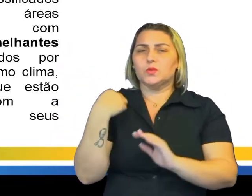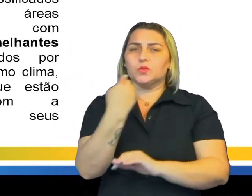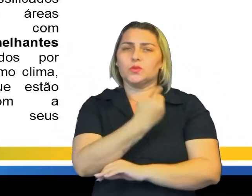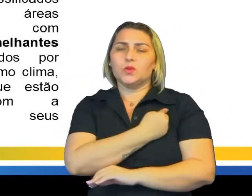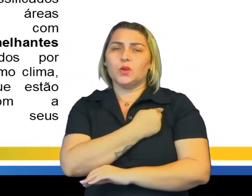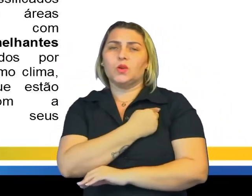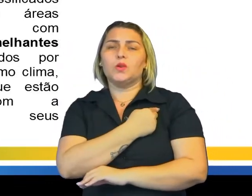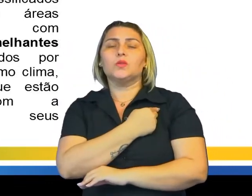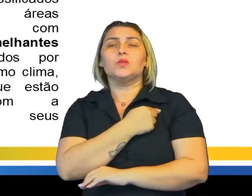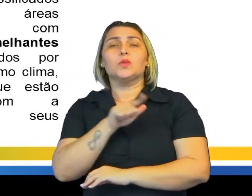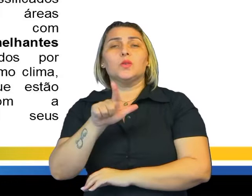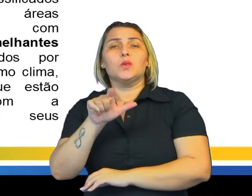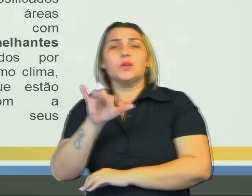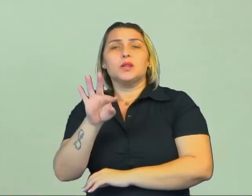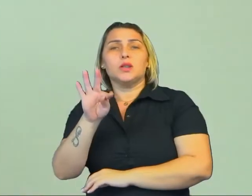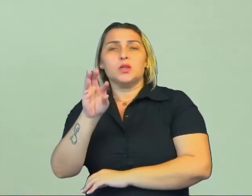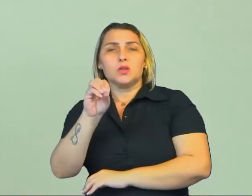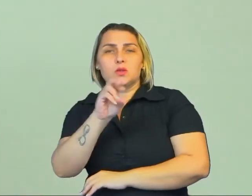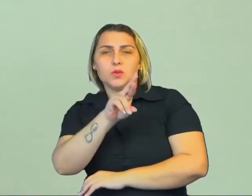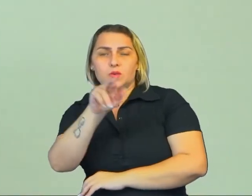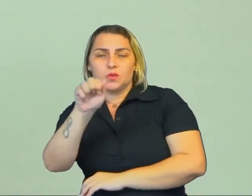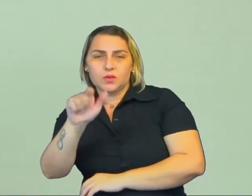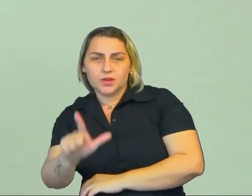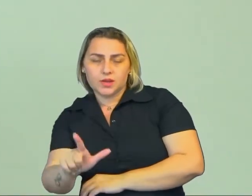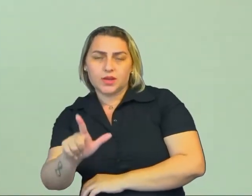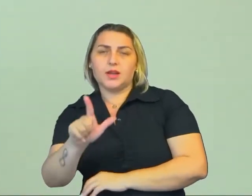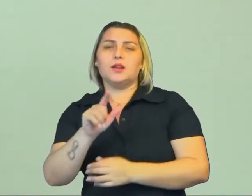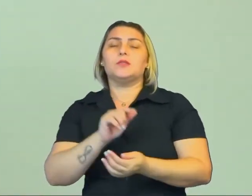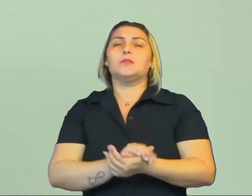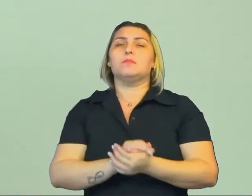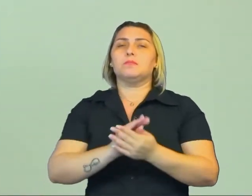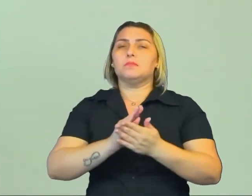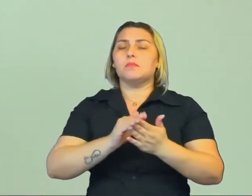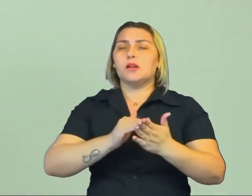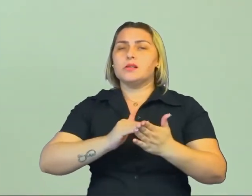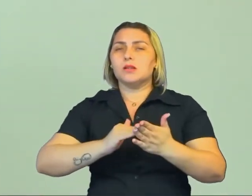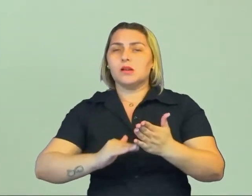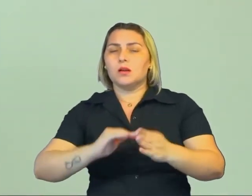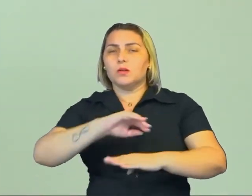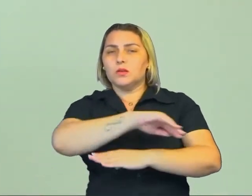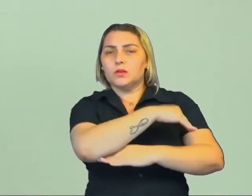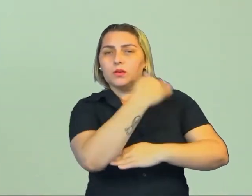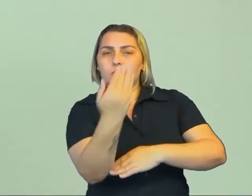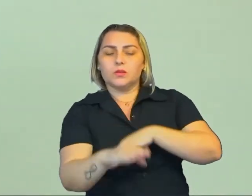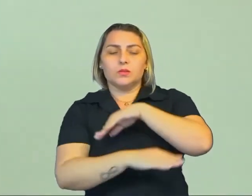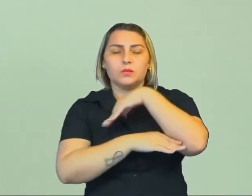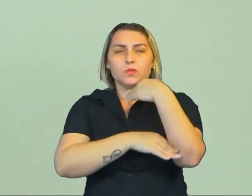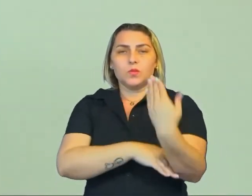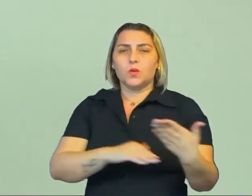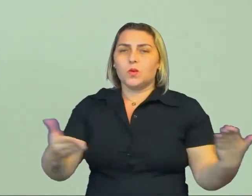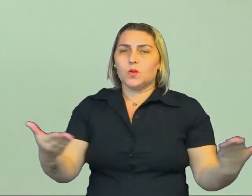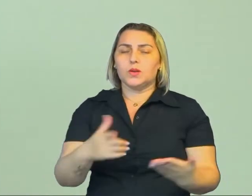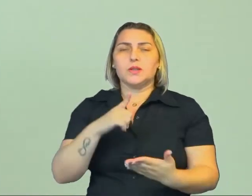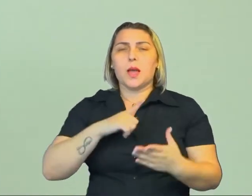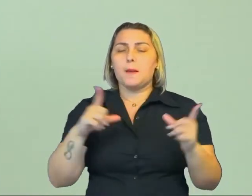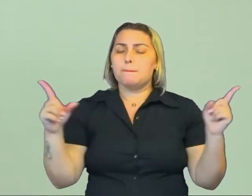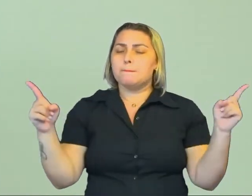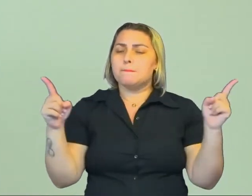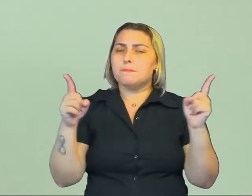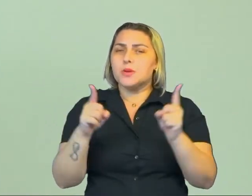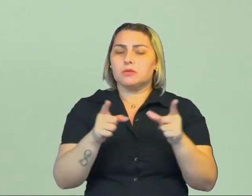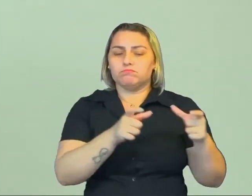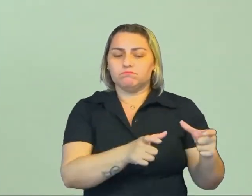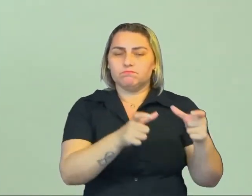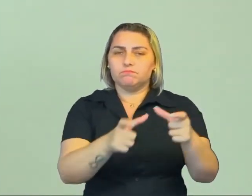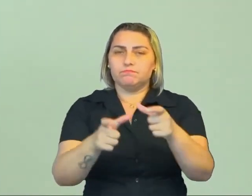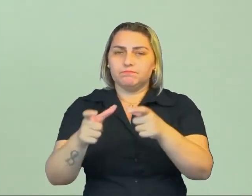litoral e infelizmente pela grande degradação, o desmatamento, hoje em dia nós só temos pequenos